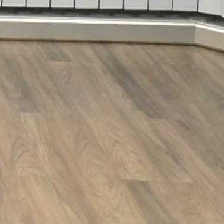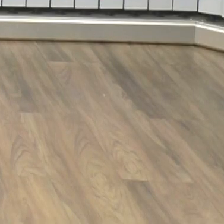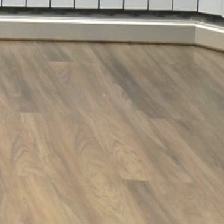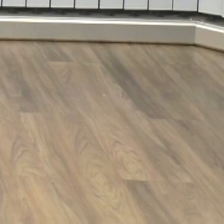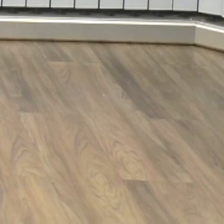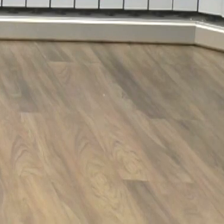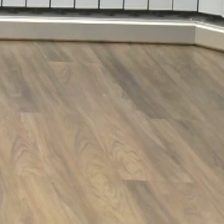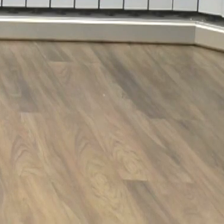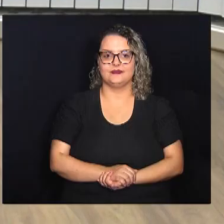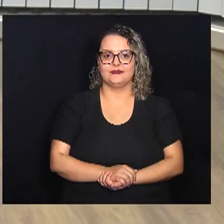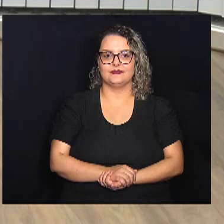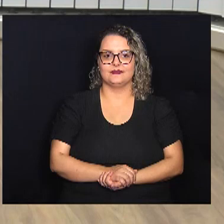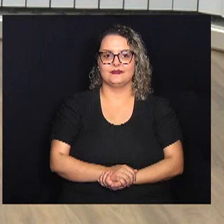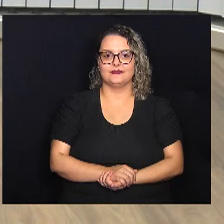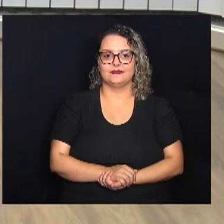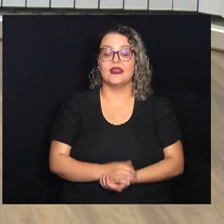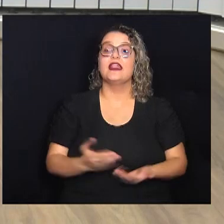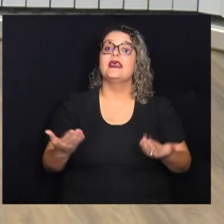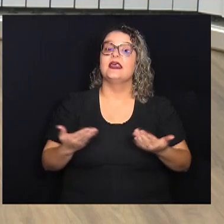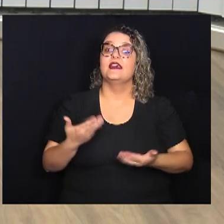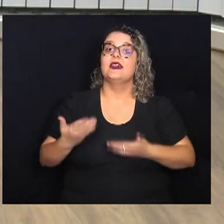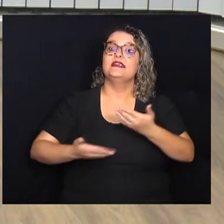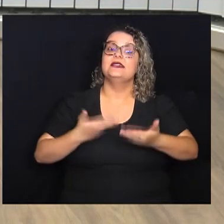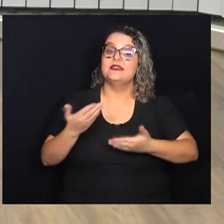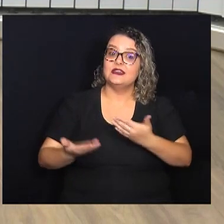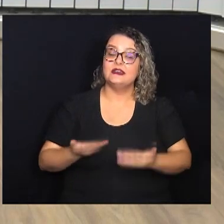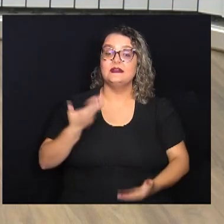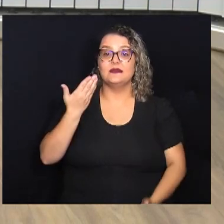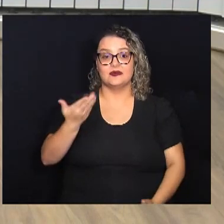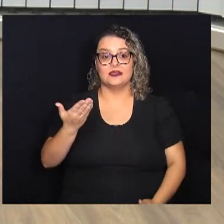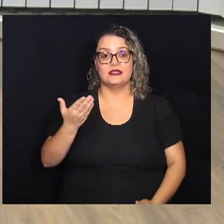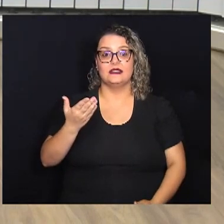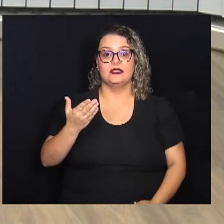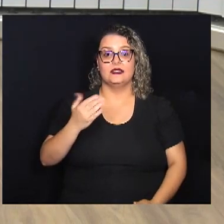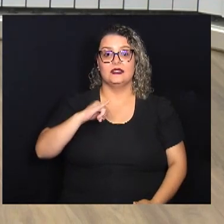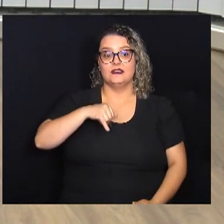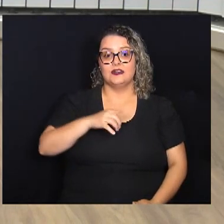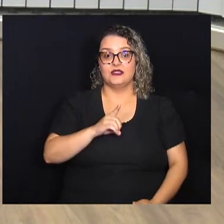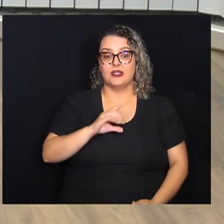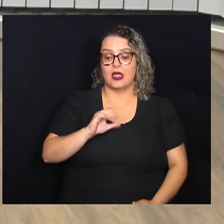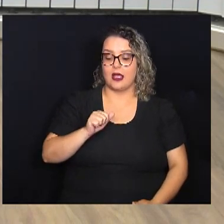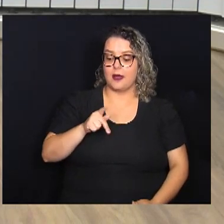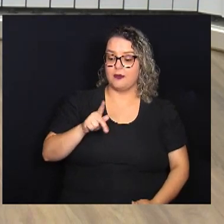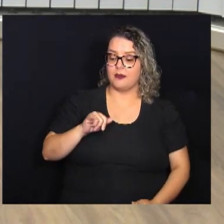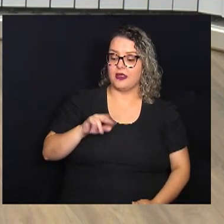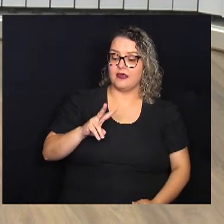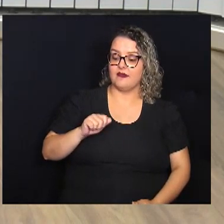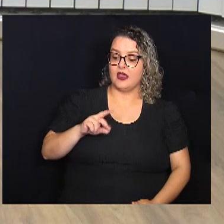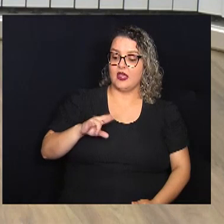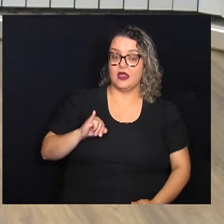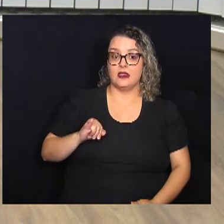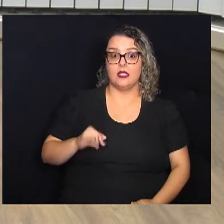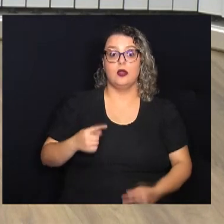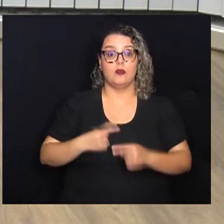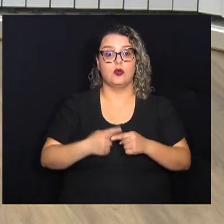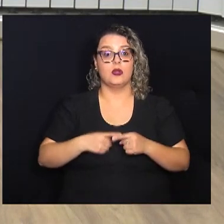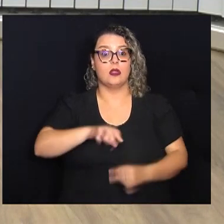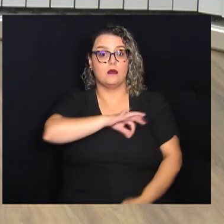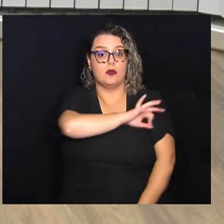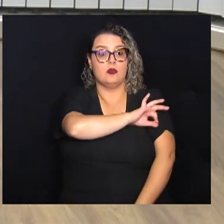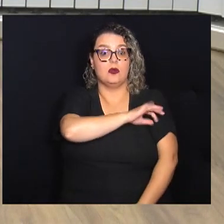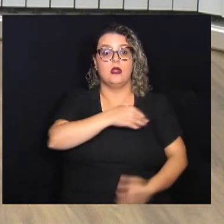E agora a gente vai de serviço para você que é aí da região do Jardim Capivari, porque a Prefeitura abre nesta quarta e